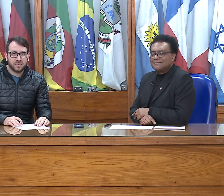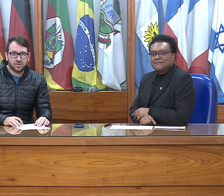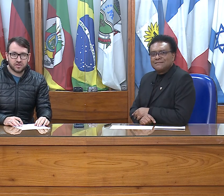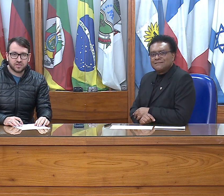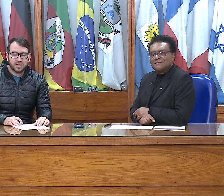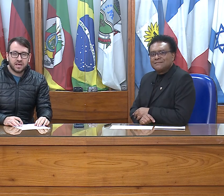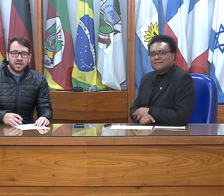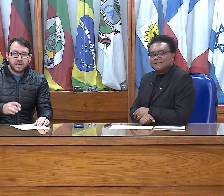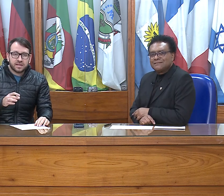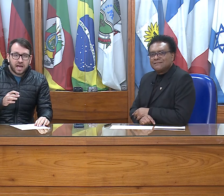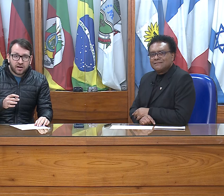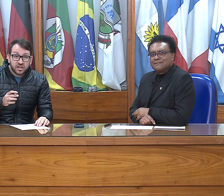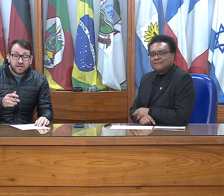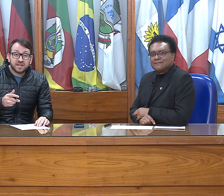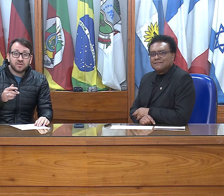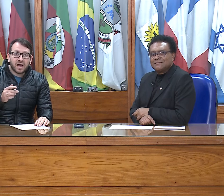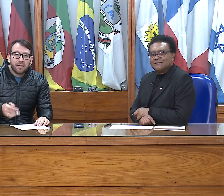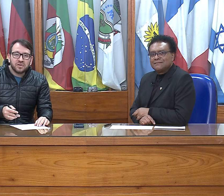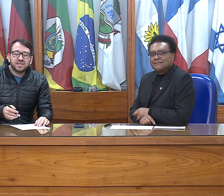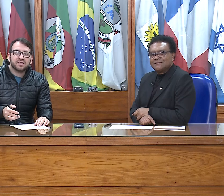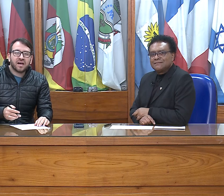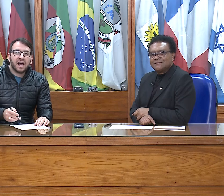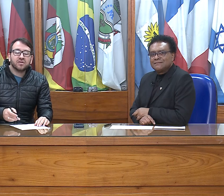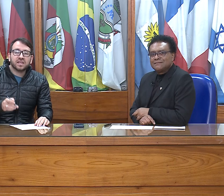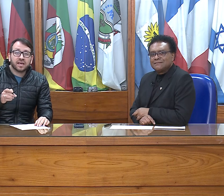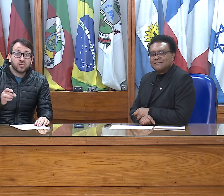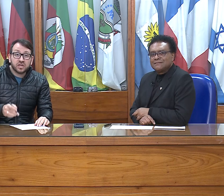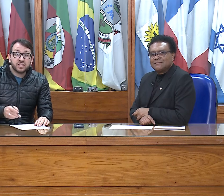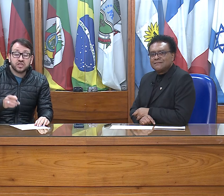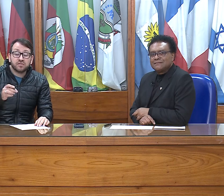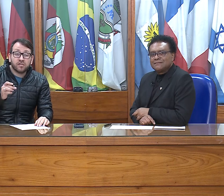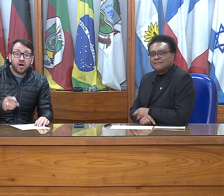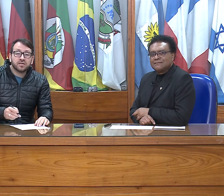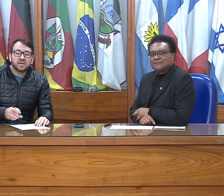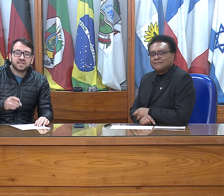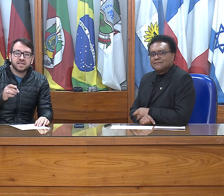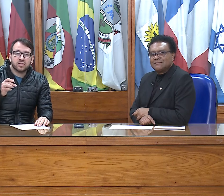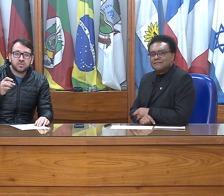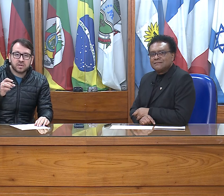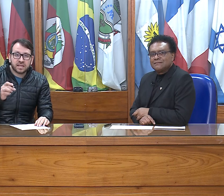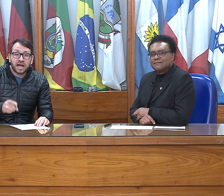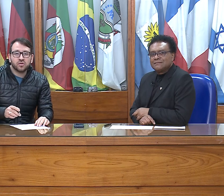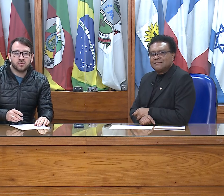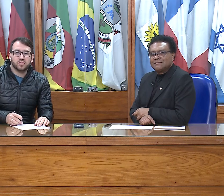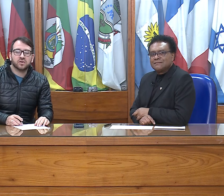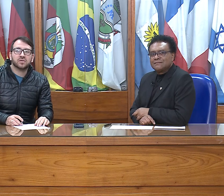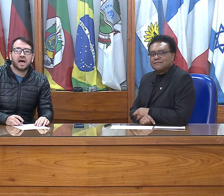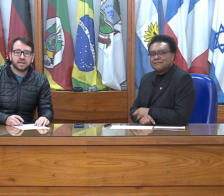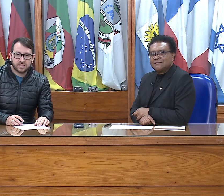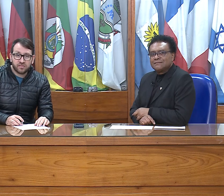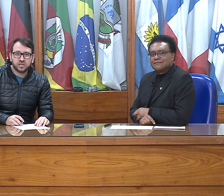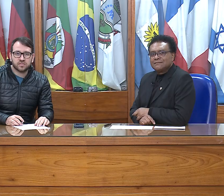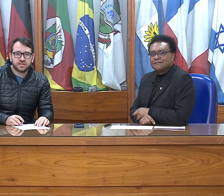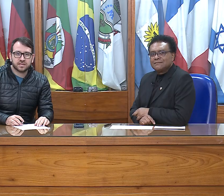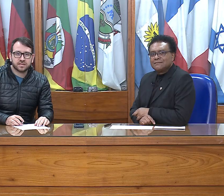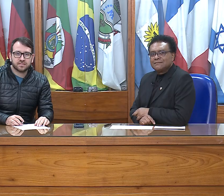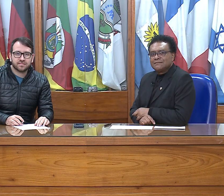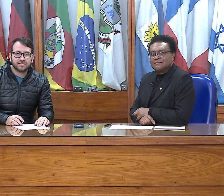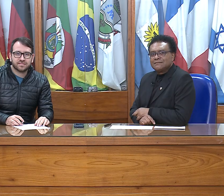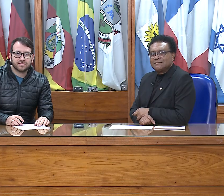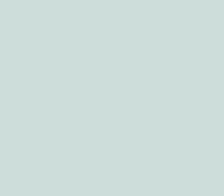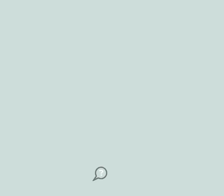Siqueira Pedroso agora a gente vai fazer um rápido intervalo e daqui a pouquinho a gente volta para seguir o retrato público já